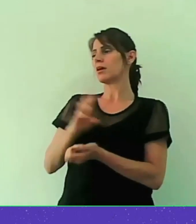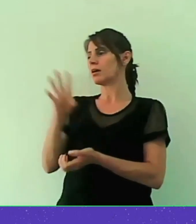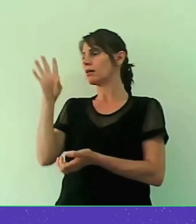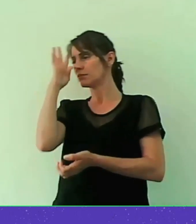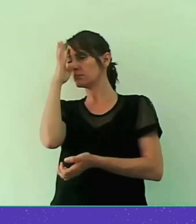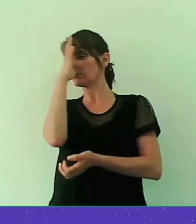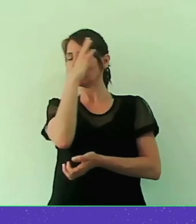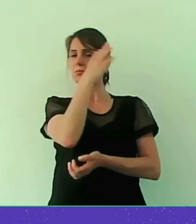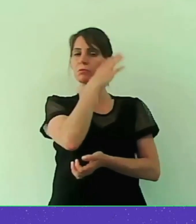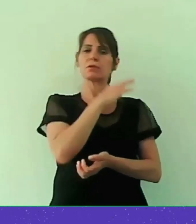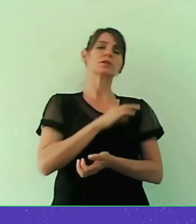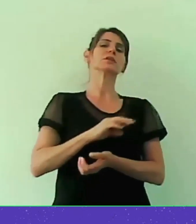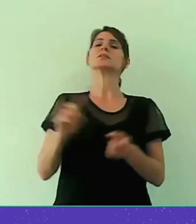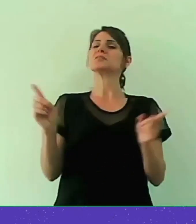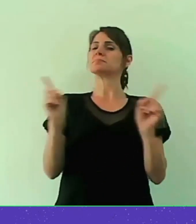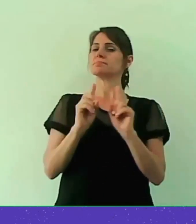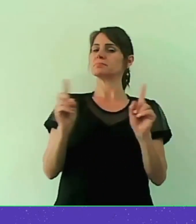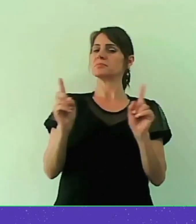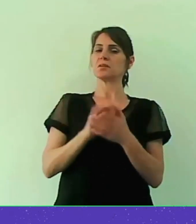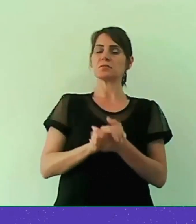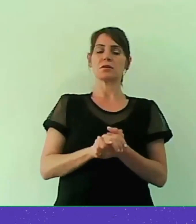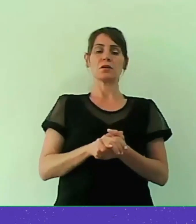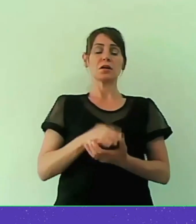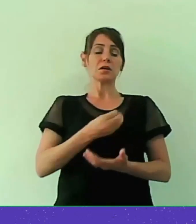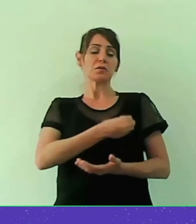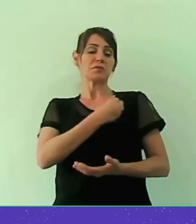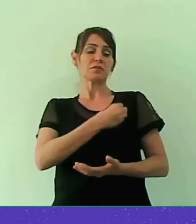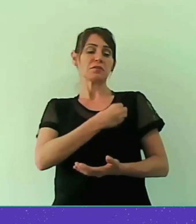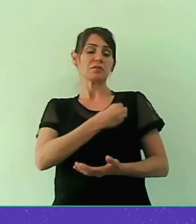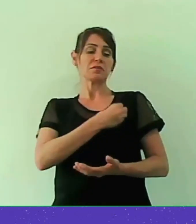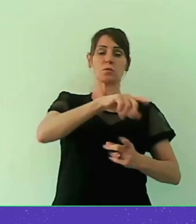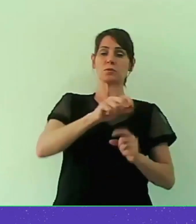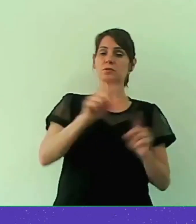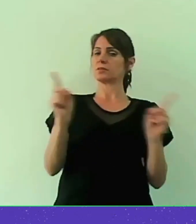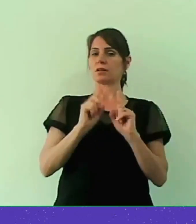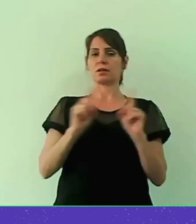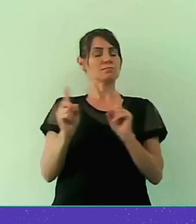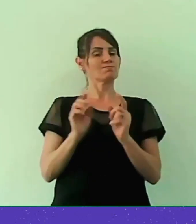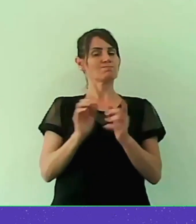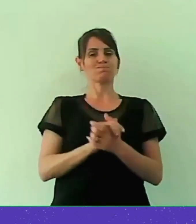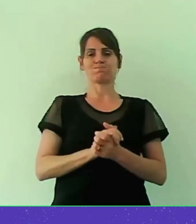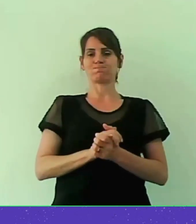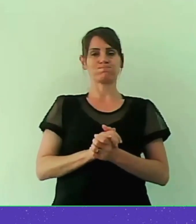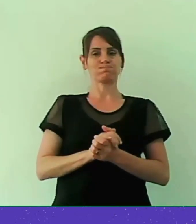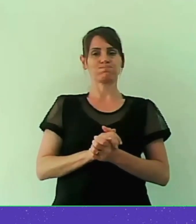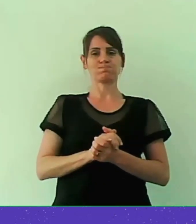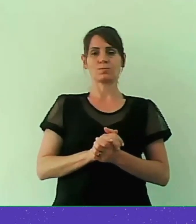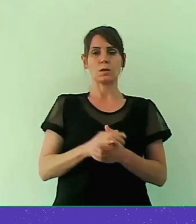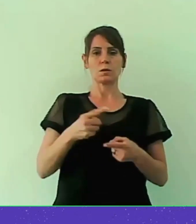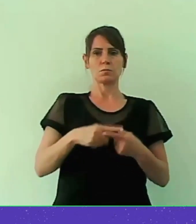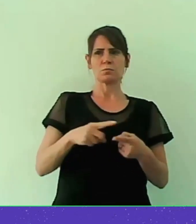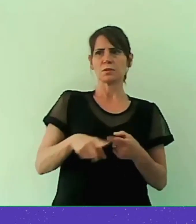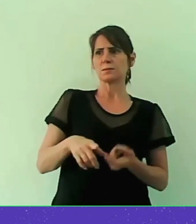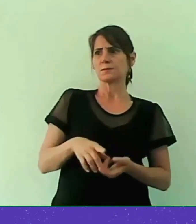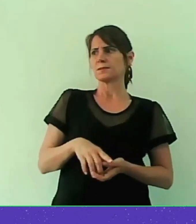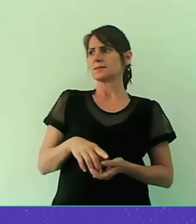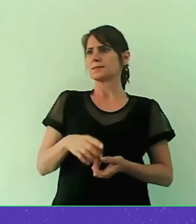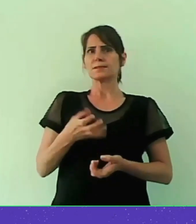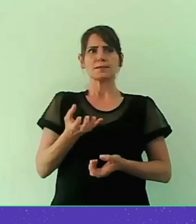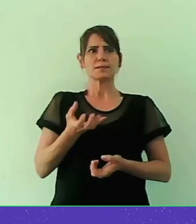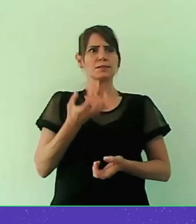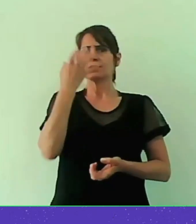confortavelmente instalados no mundo. São pessoas inconformadas com a situação desse mundo,